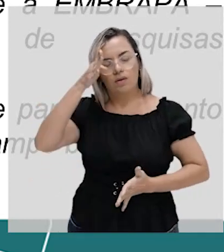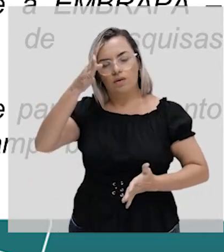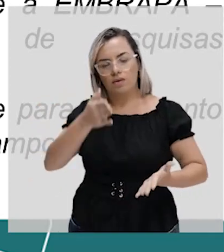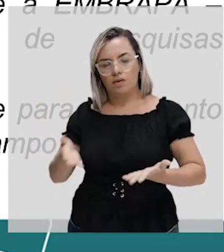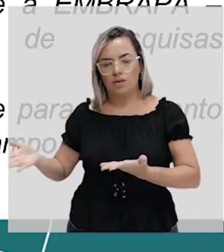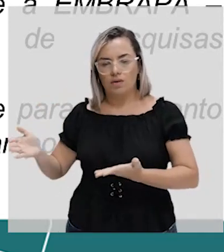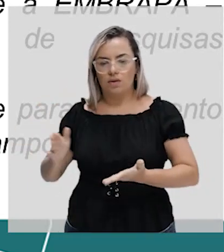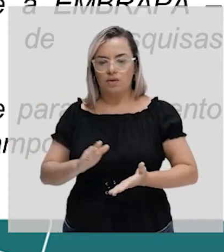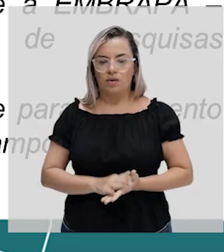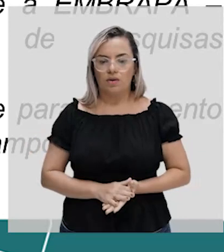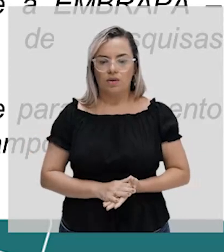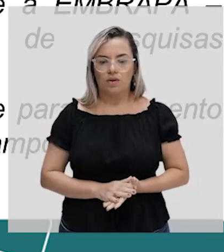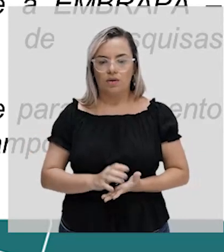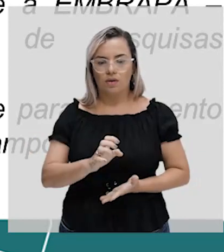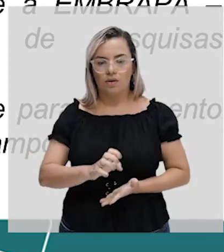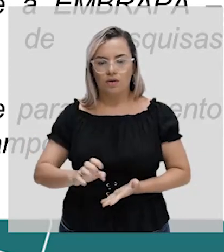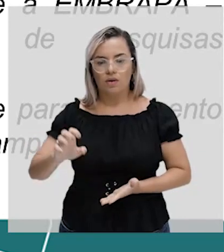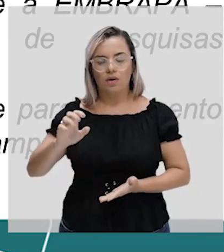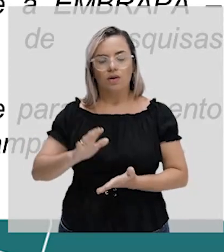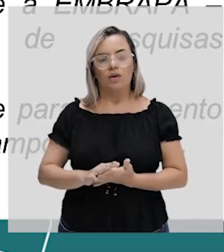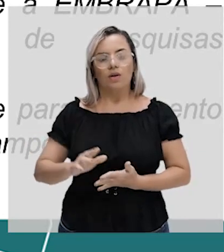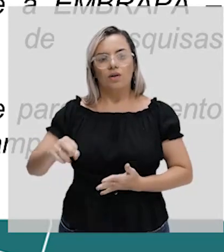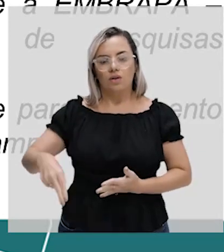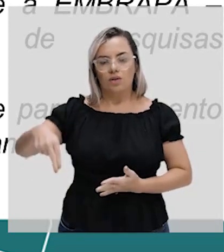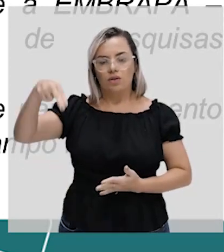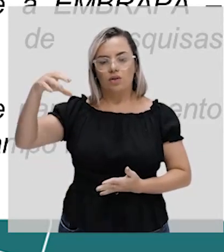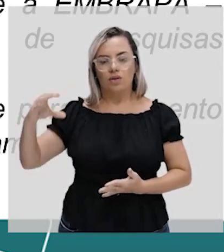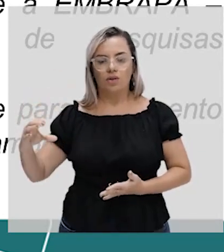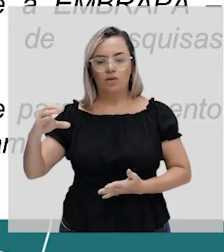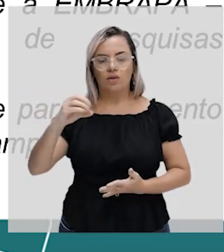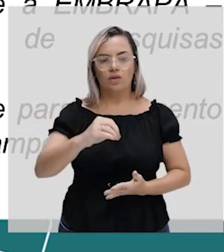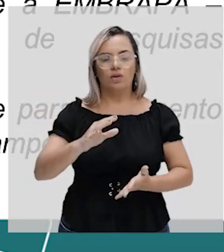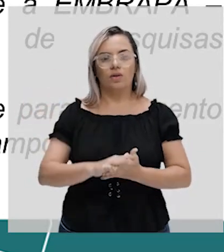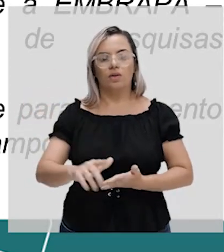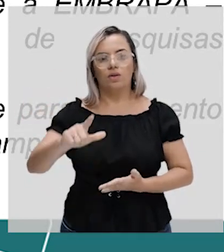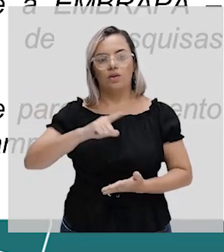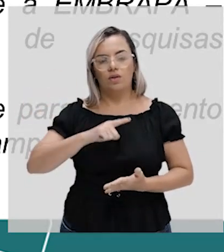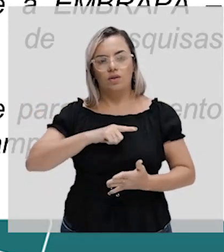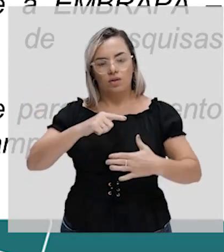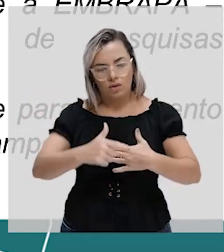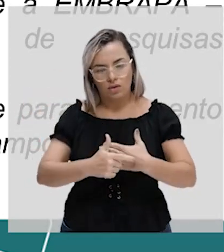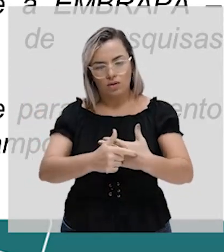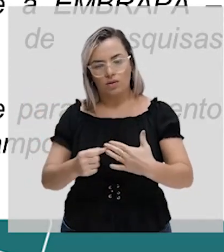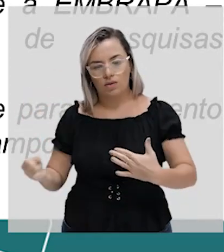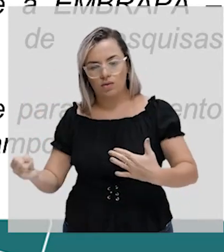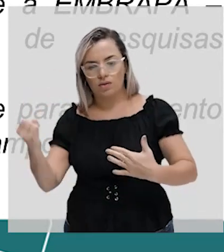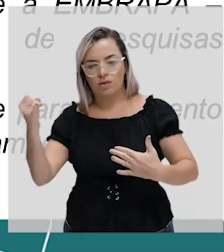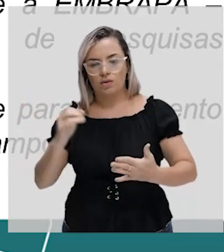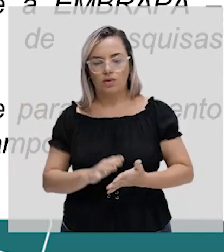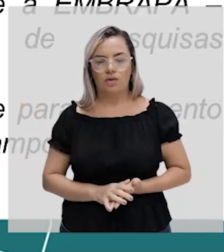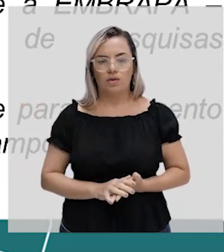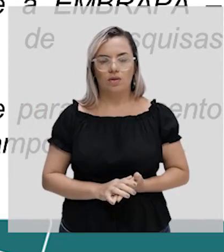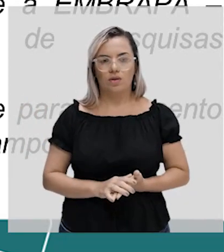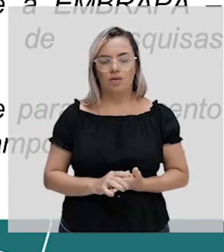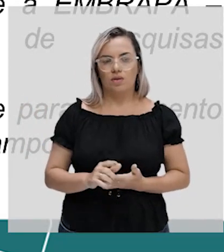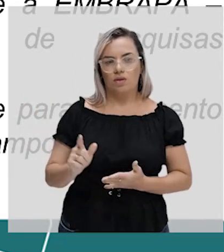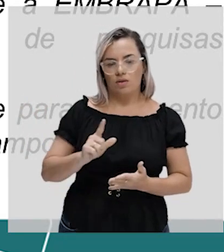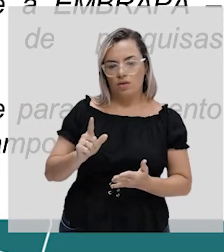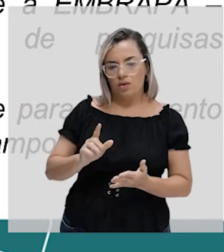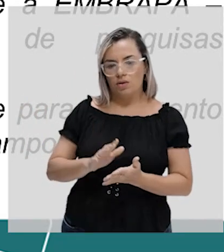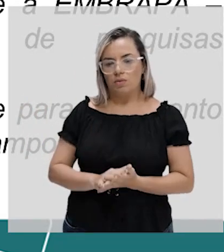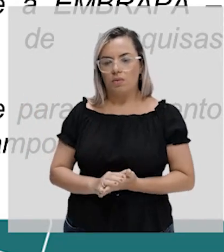tá certo? Nas regiões do norte e do centro-oeste. Tá certo? Ela vai ter um grande papel nestas regiões que não à toa, principalmente